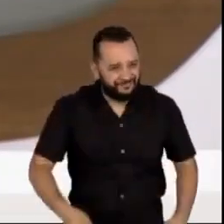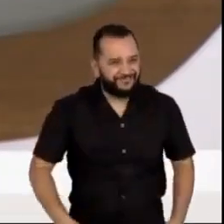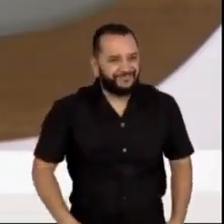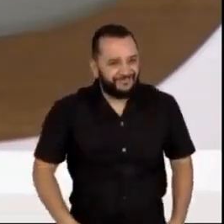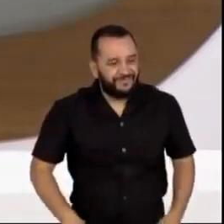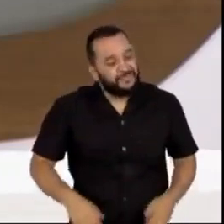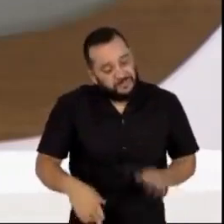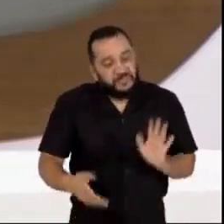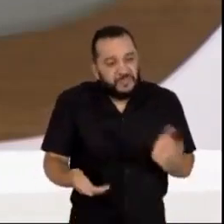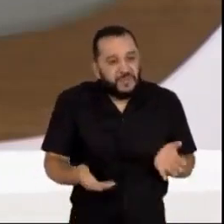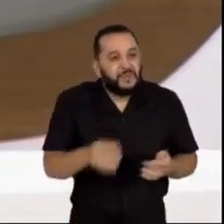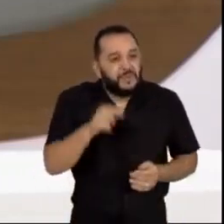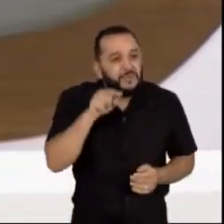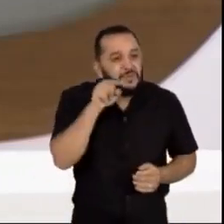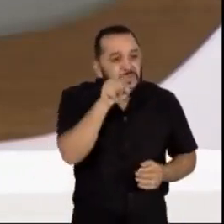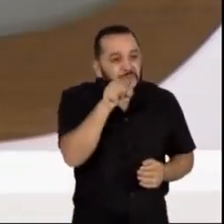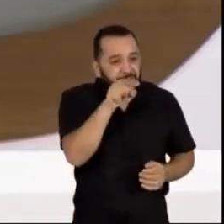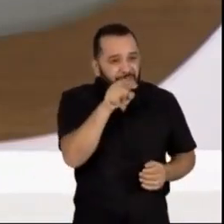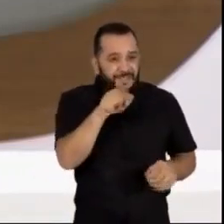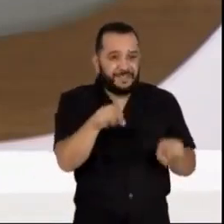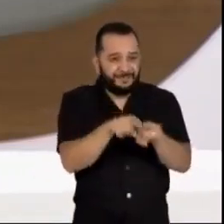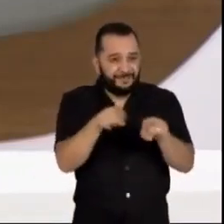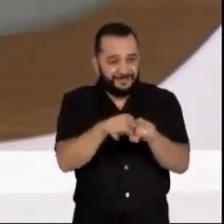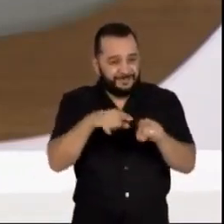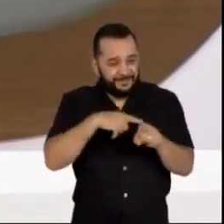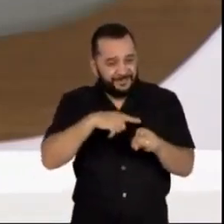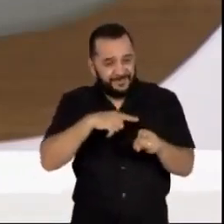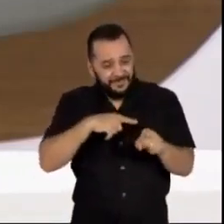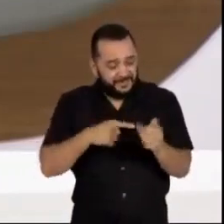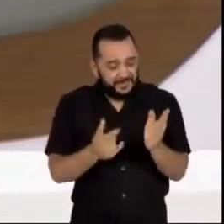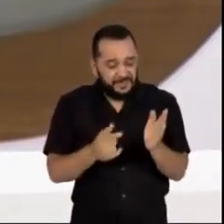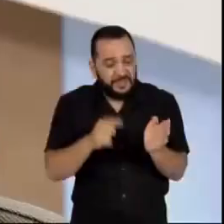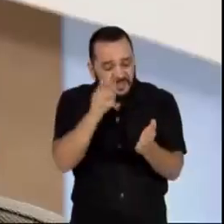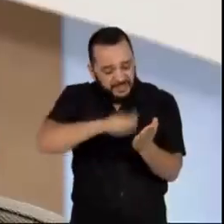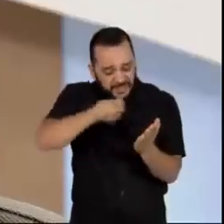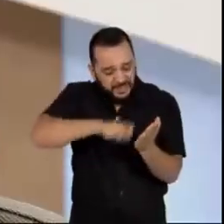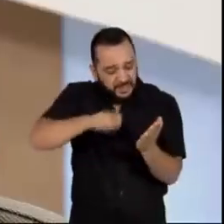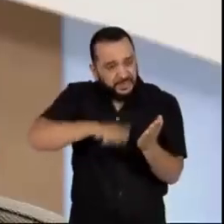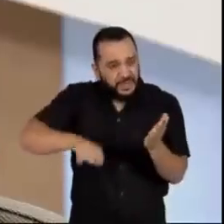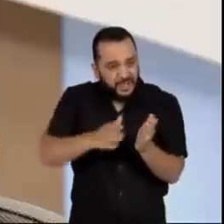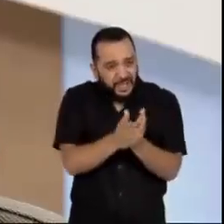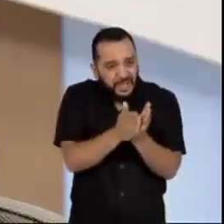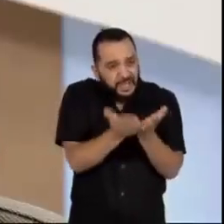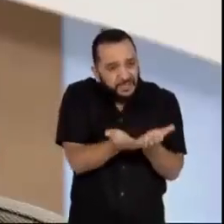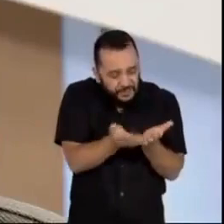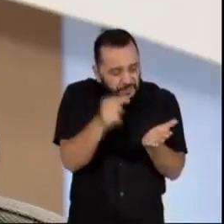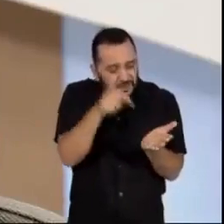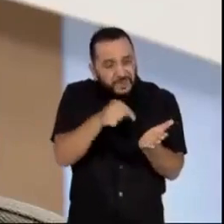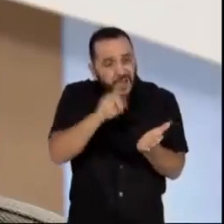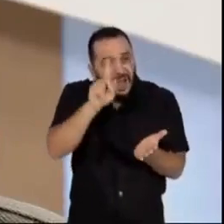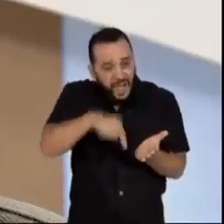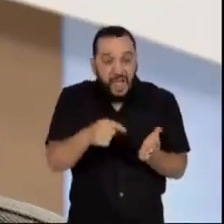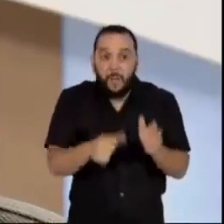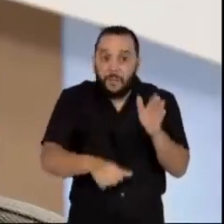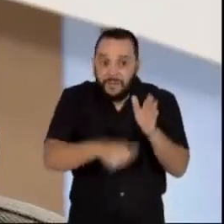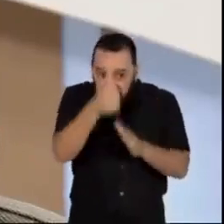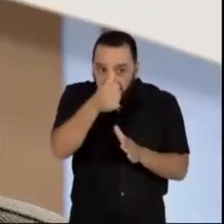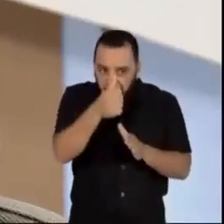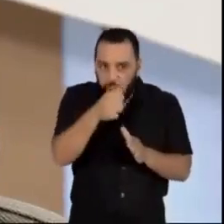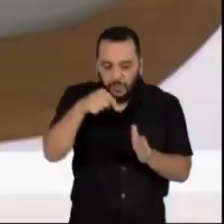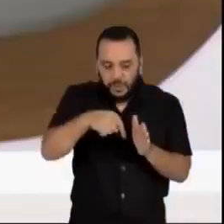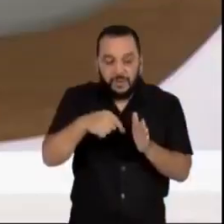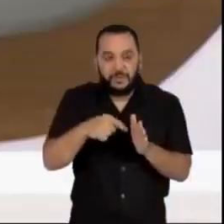o que você apurou para escrever esse livro lembrando eu não falei mais é o primeiro de uma trilogia